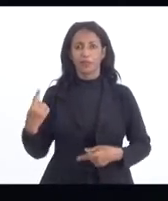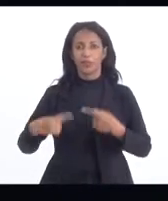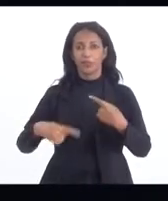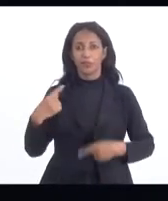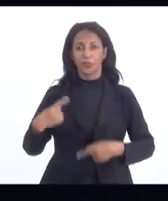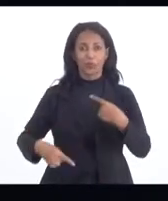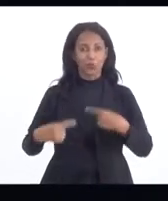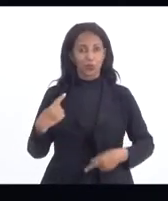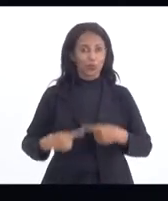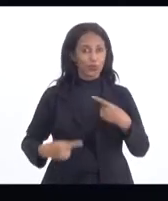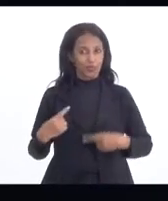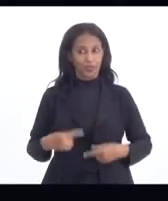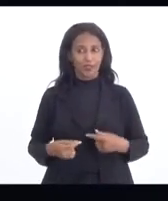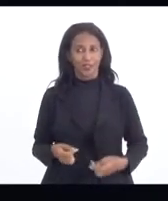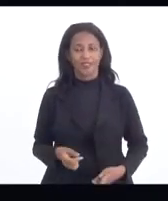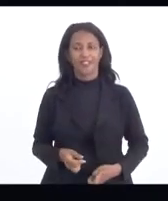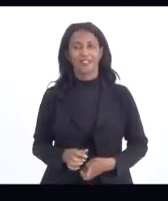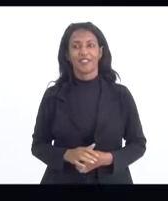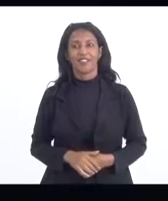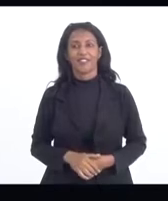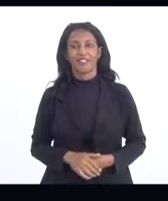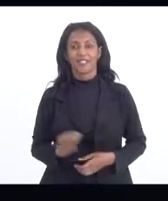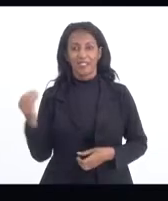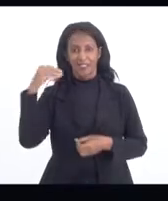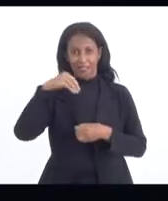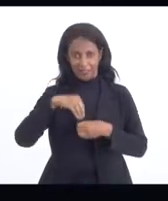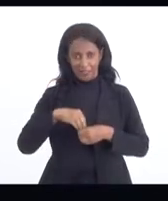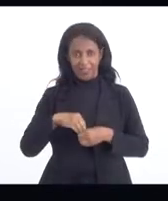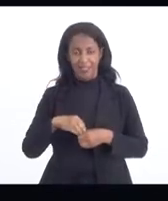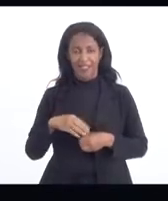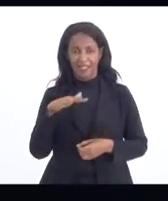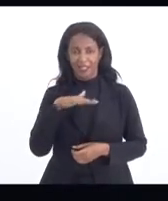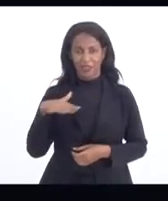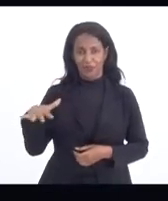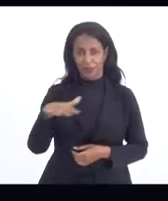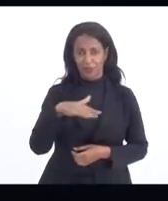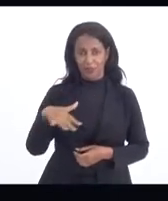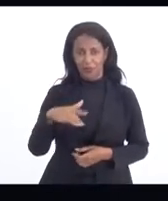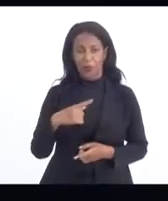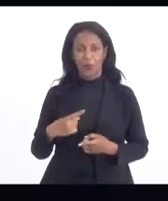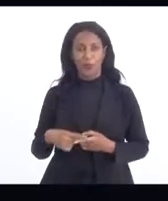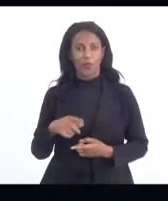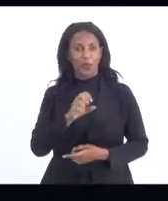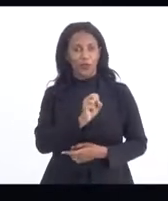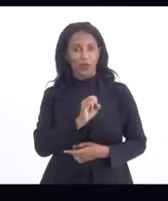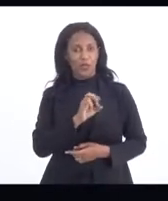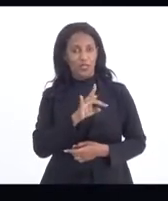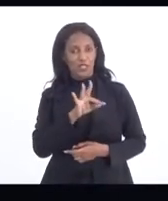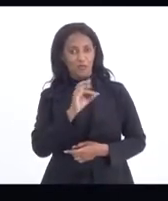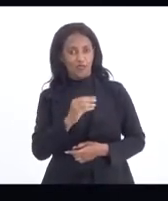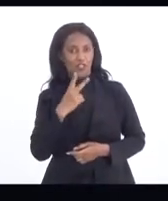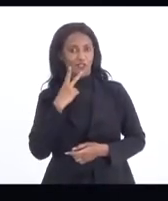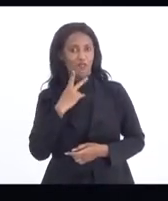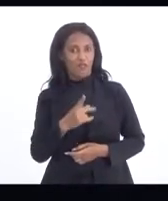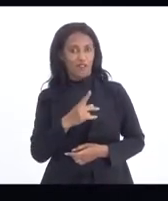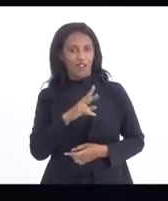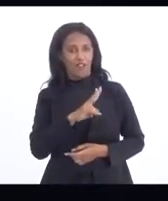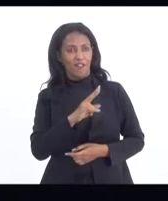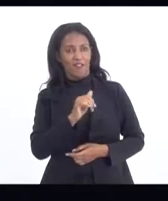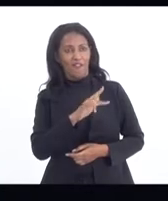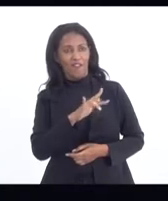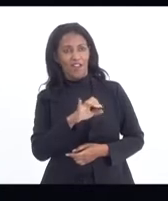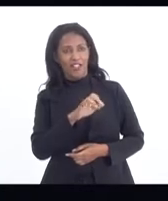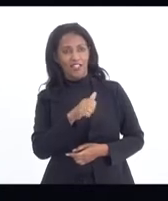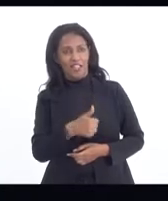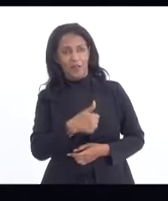aqui, terminando, numa disputa interna, presidente, regional, porque o Silvestre fala que o café de Varriçai é o